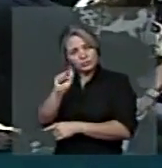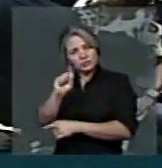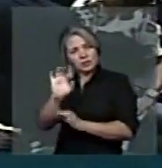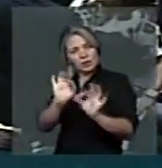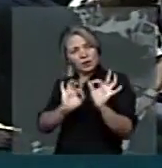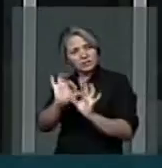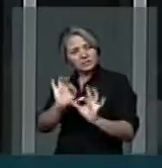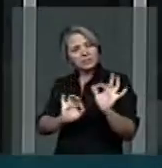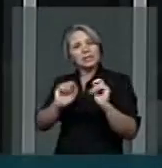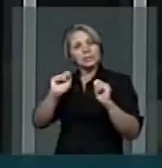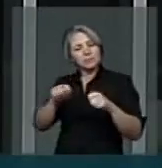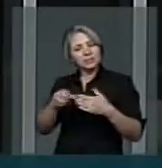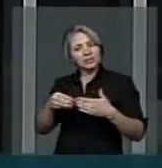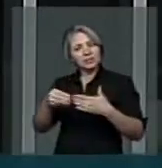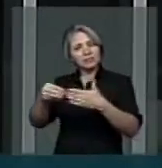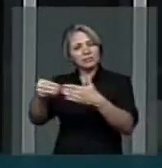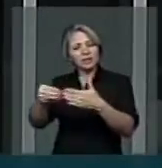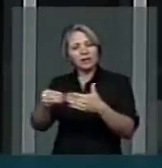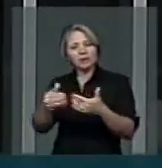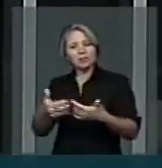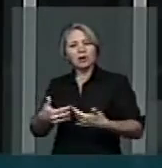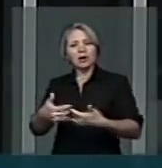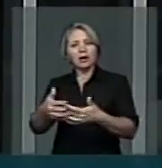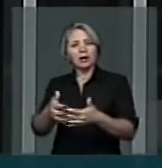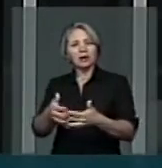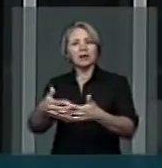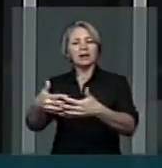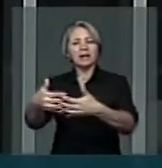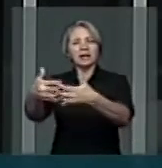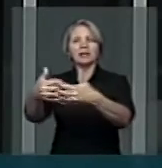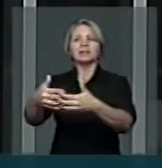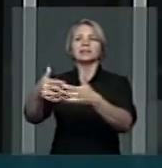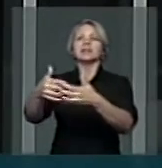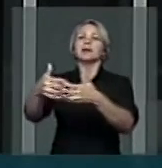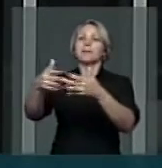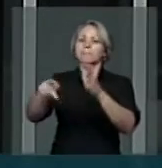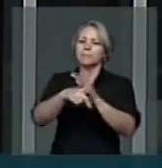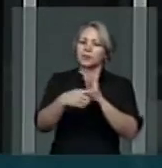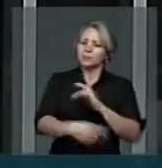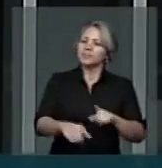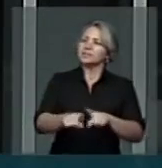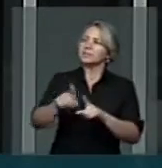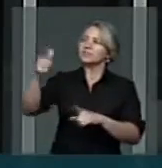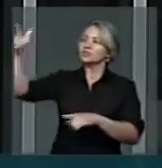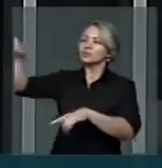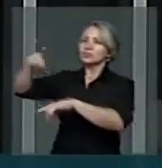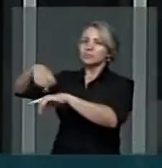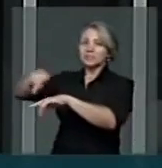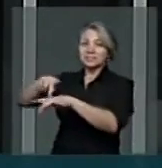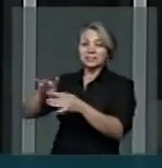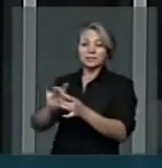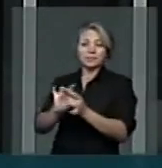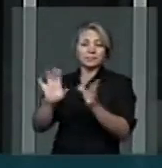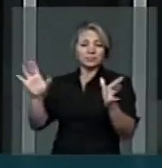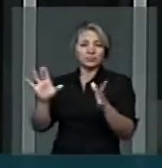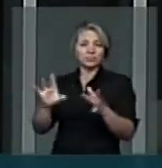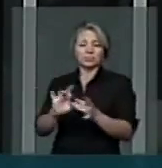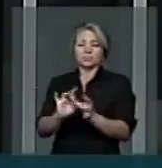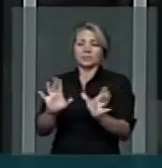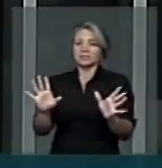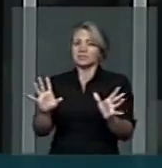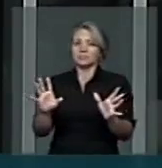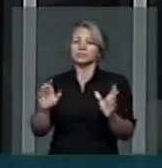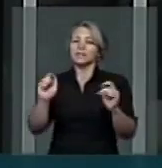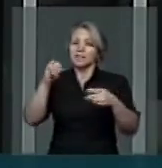que poderiam transportar carga própria e carga de terceiros. E se permitiu as autorizações,